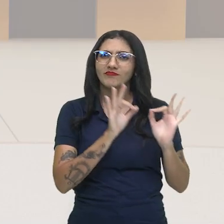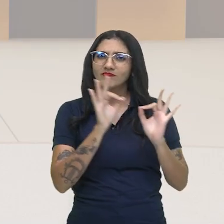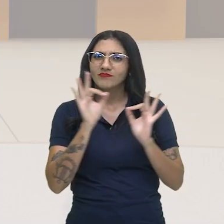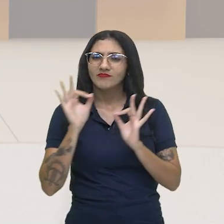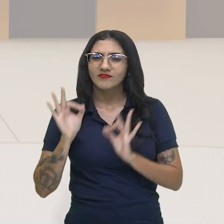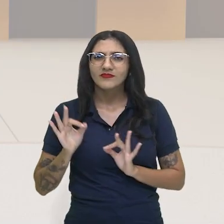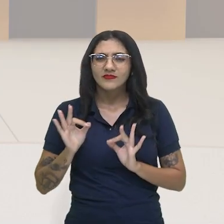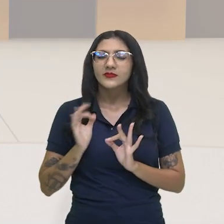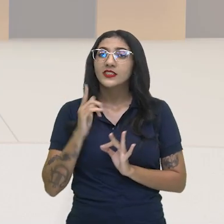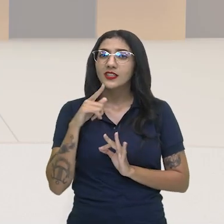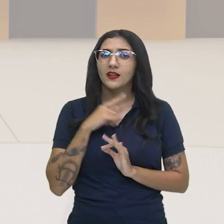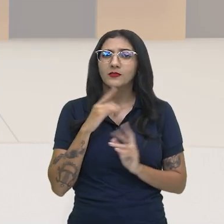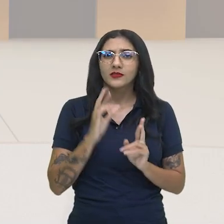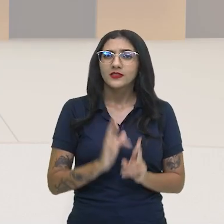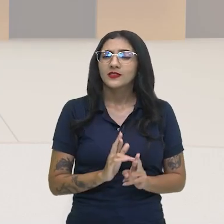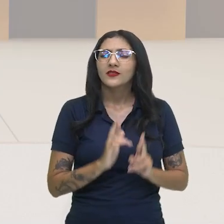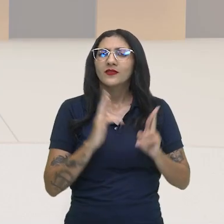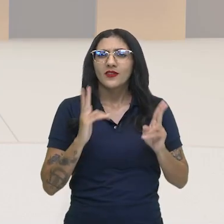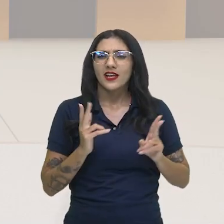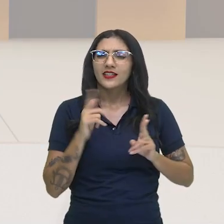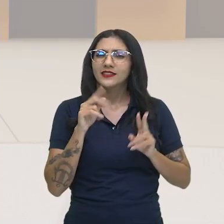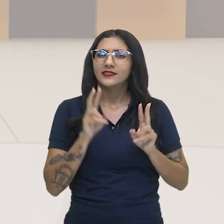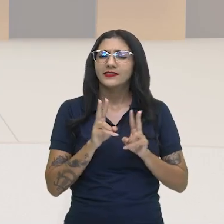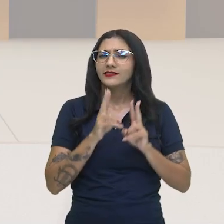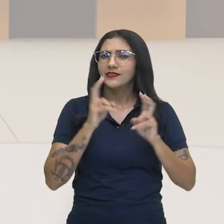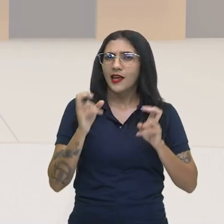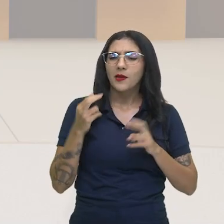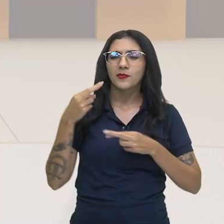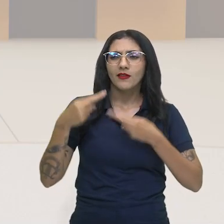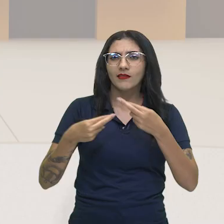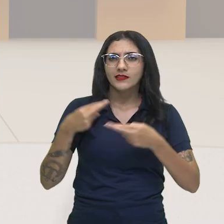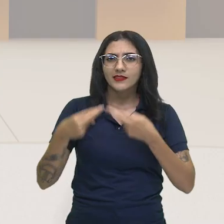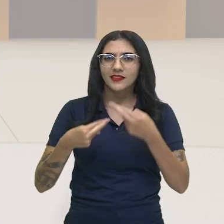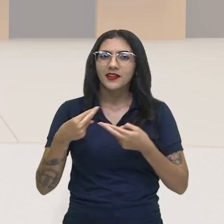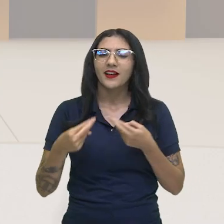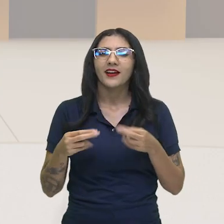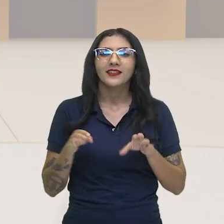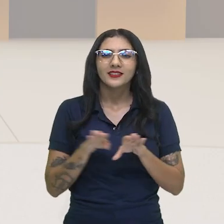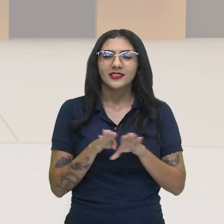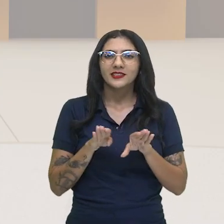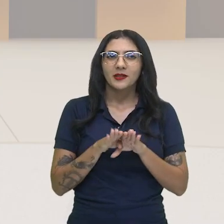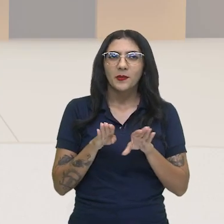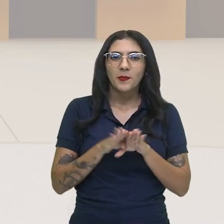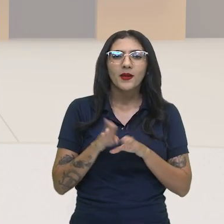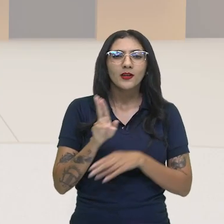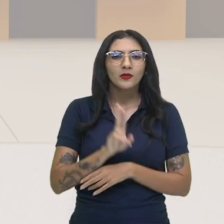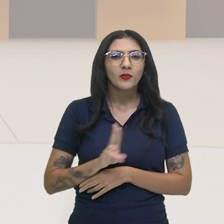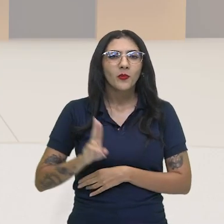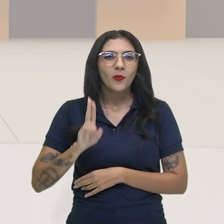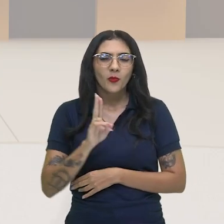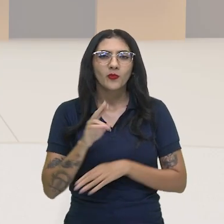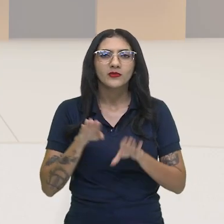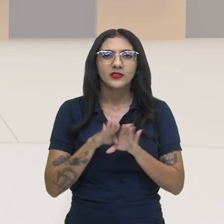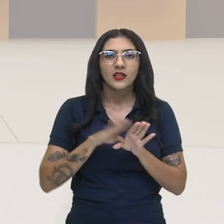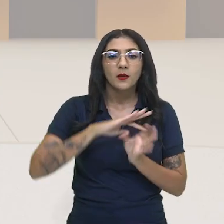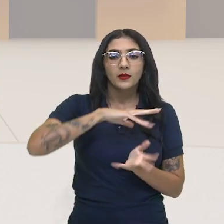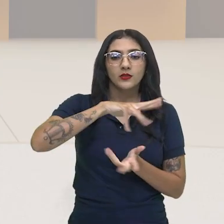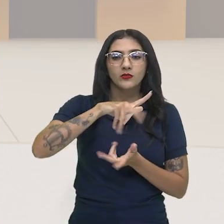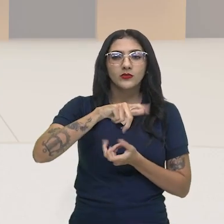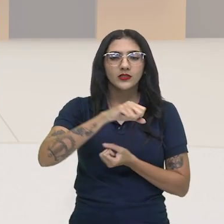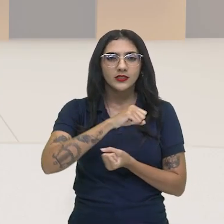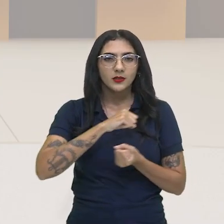de forma diferente essa questão da reciclagem, né, professora, do consumo, né, da